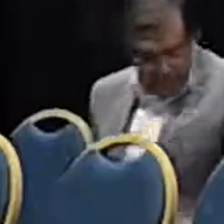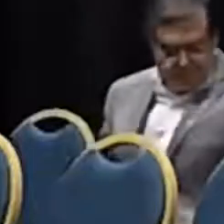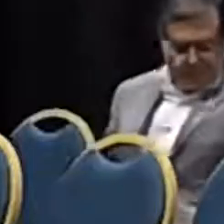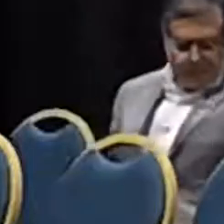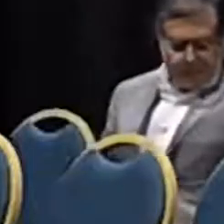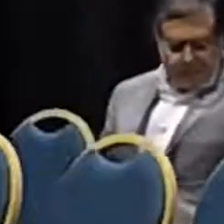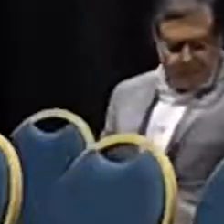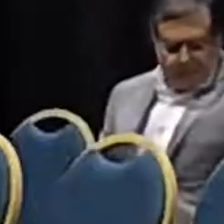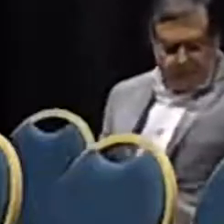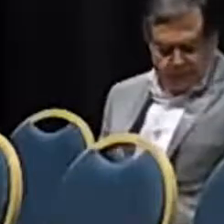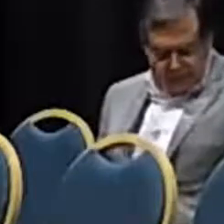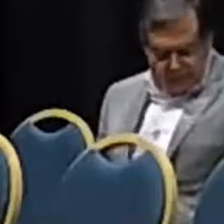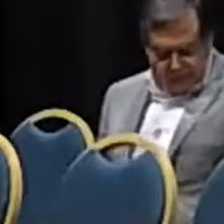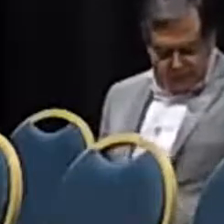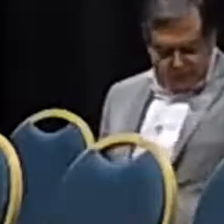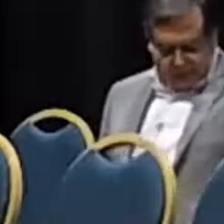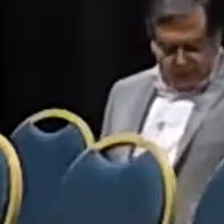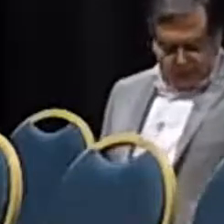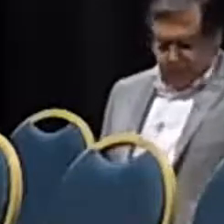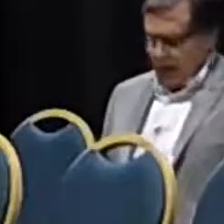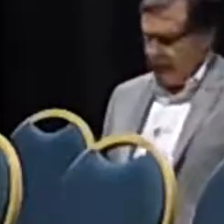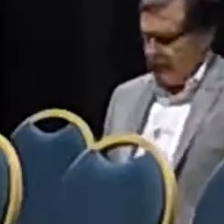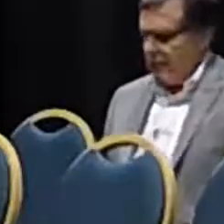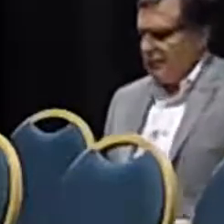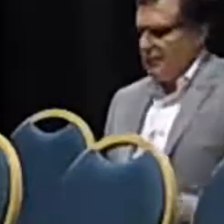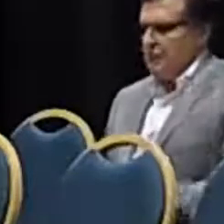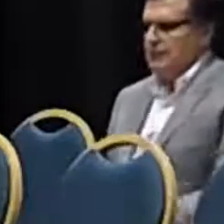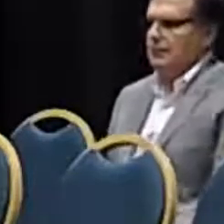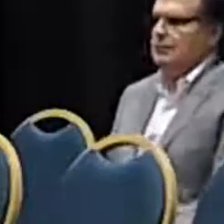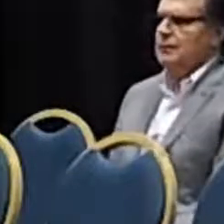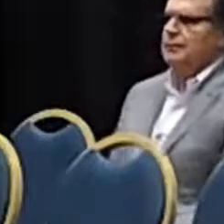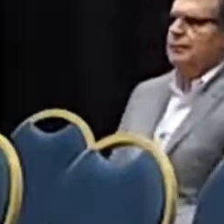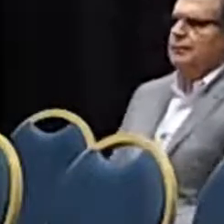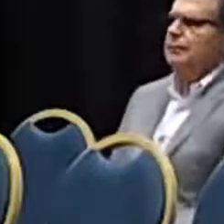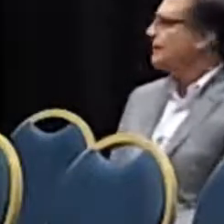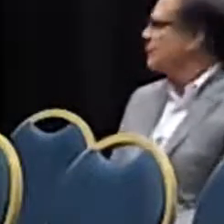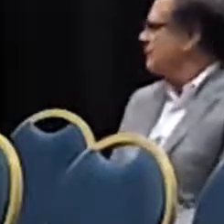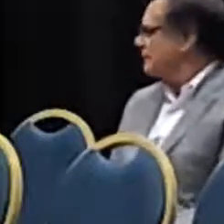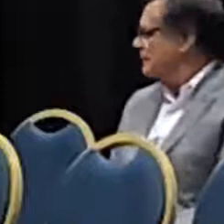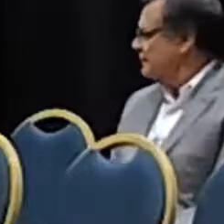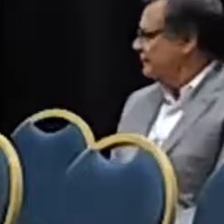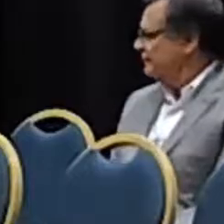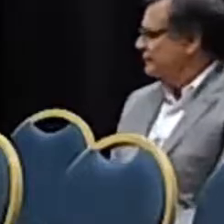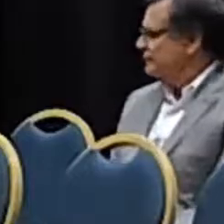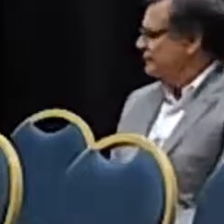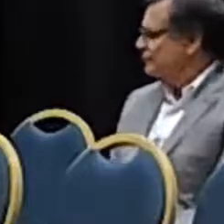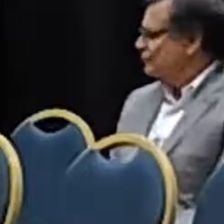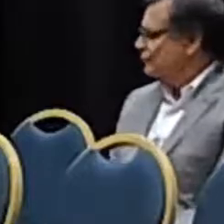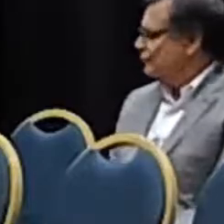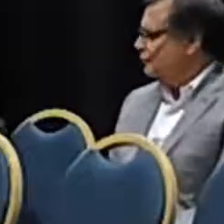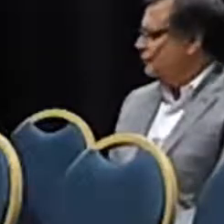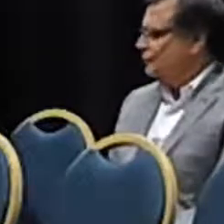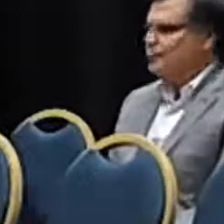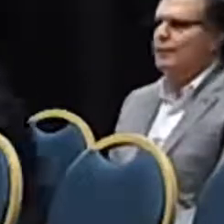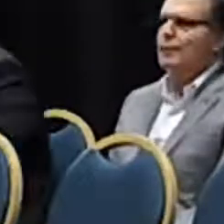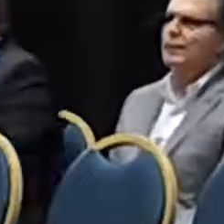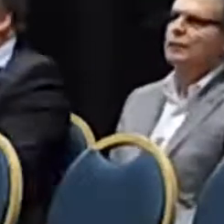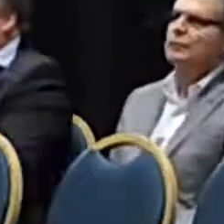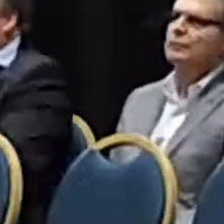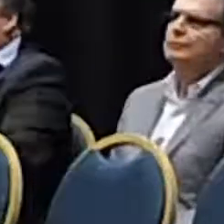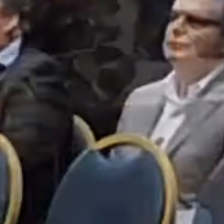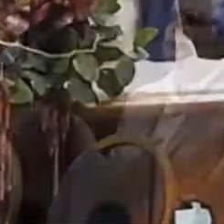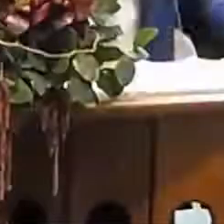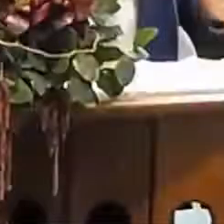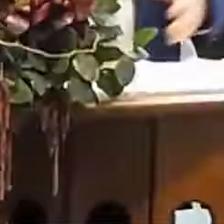few announcements. O almoço será servido agora. We're going to have lunch. E estaremos retornando às 2:30. And